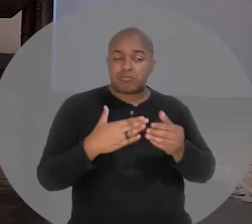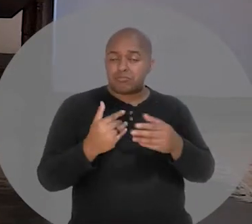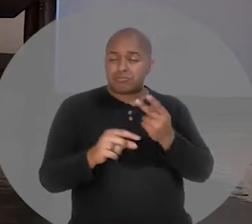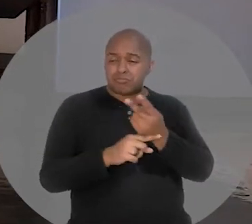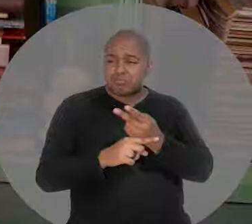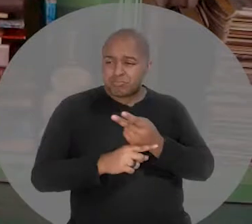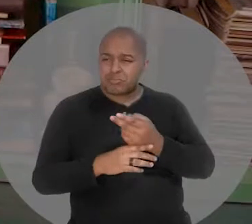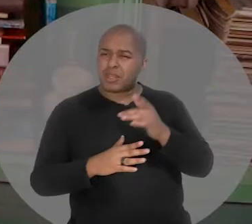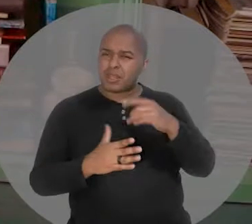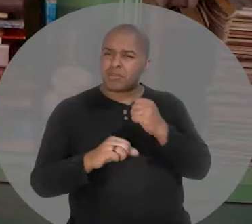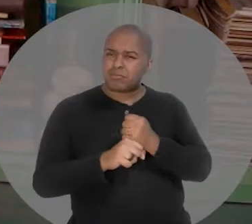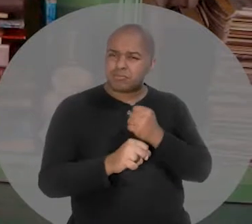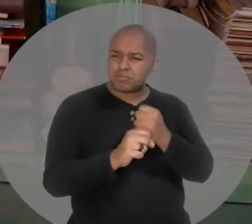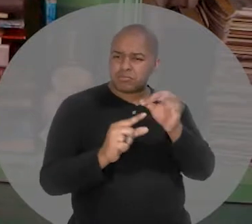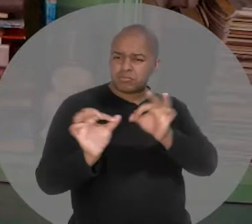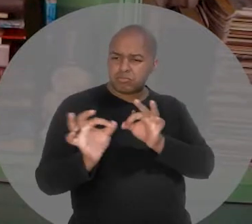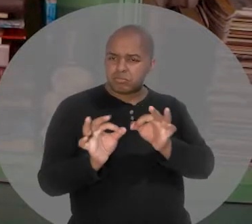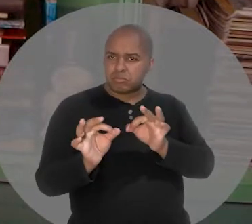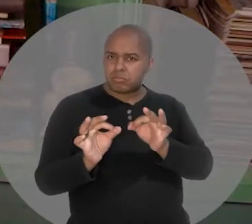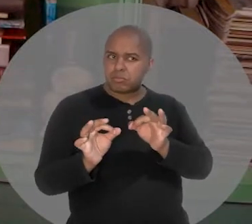qualquer pesquisa. Então ela